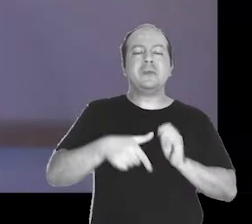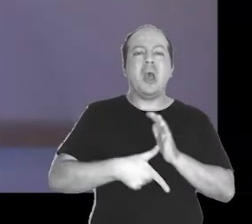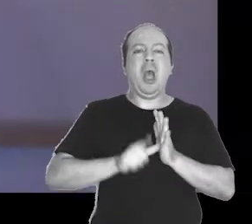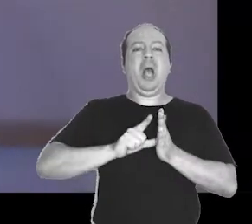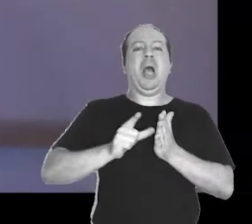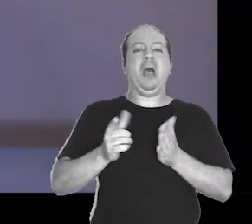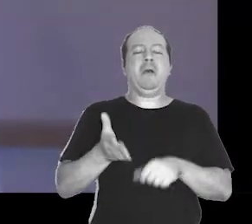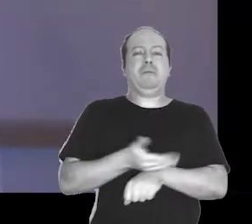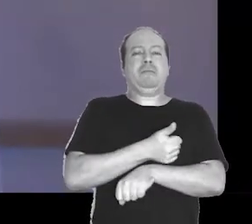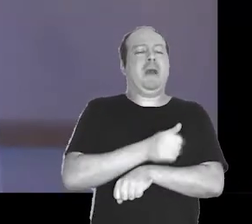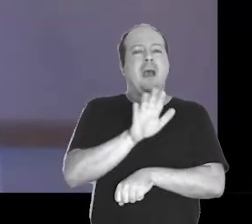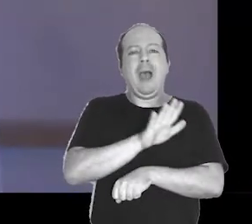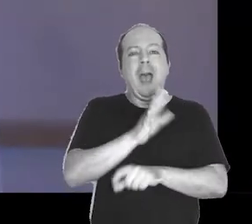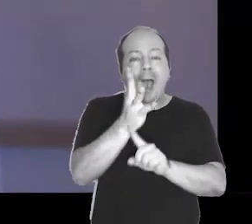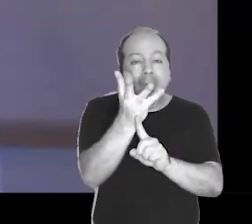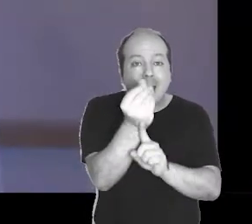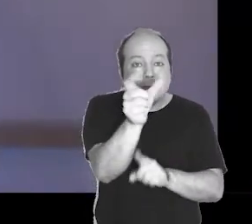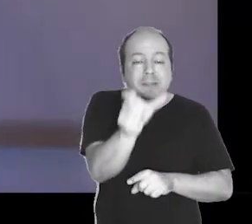precipitações.